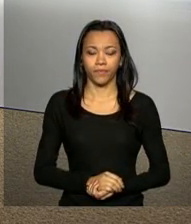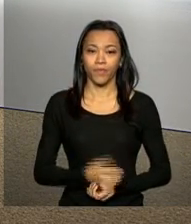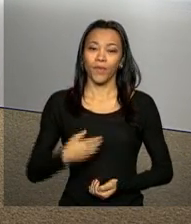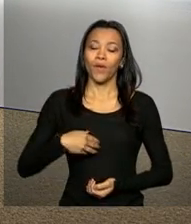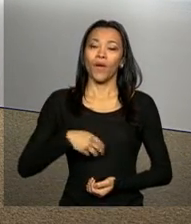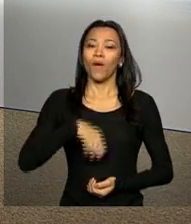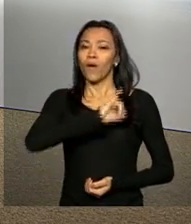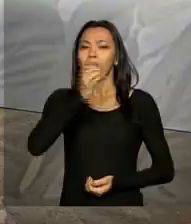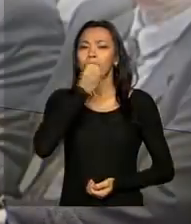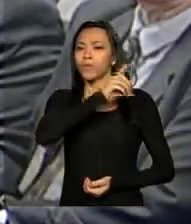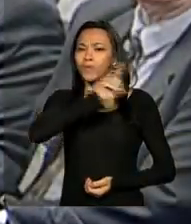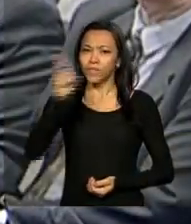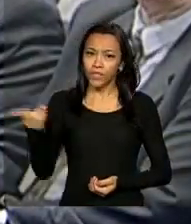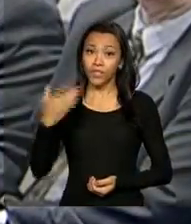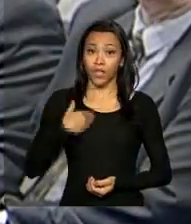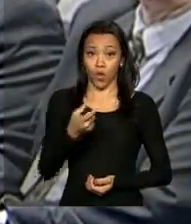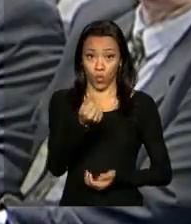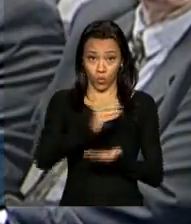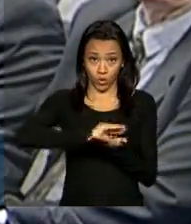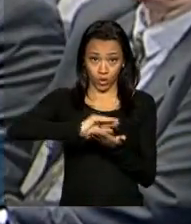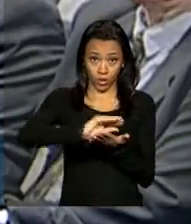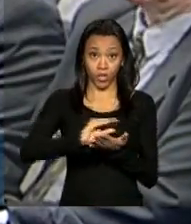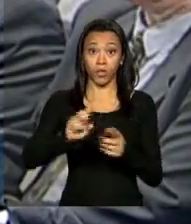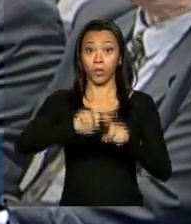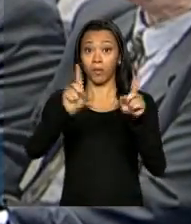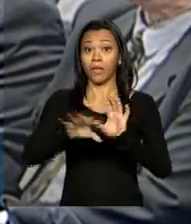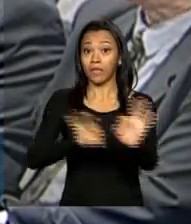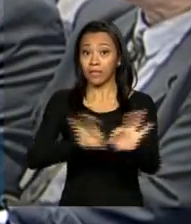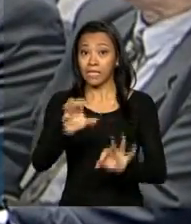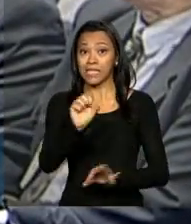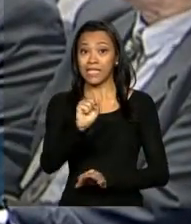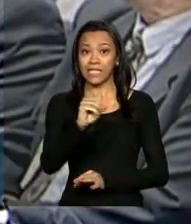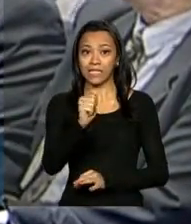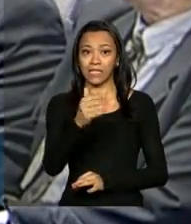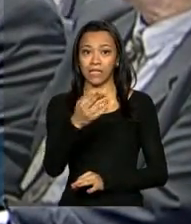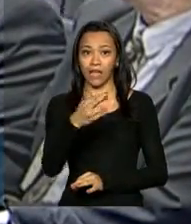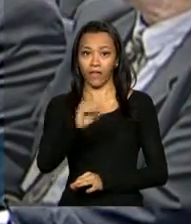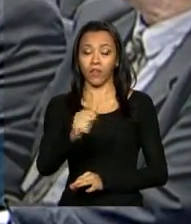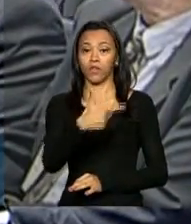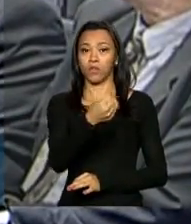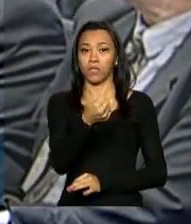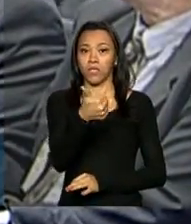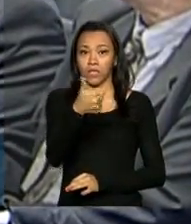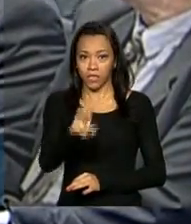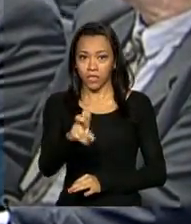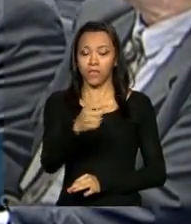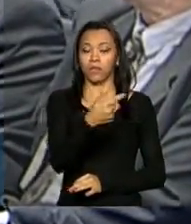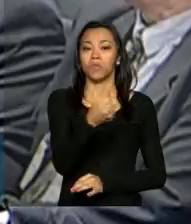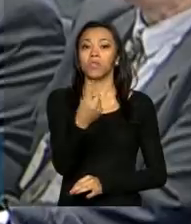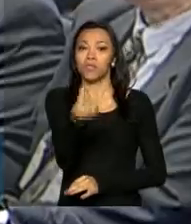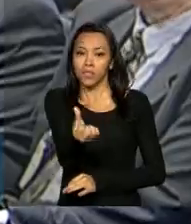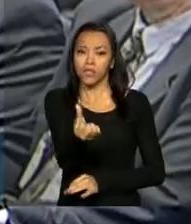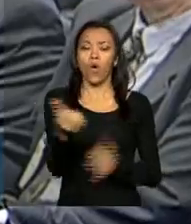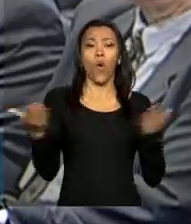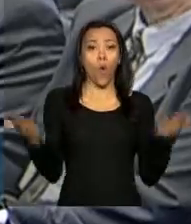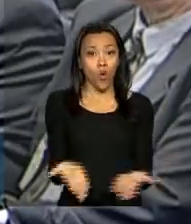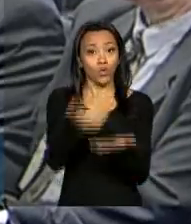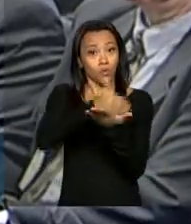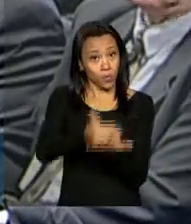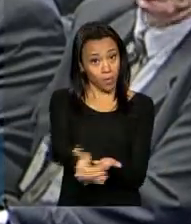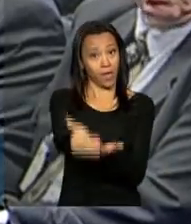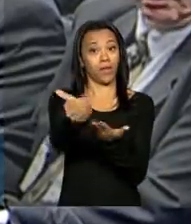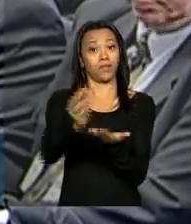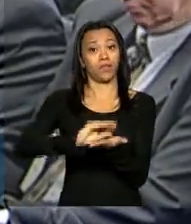Olá, bom dia, Daniele. Os recursos para a safra 2015-2016 começam a ser liberados hoje, primeiro dia do mês de